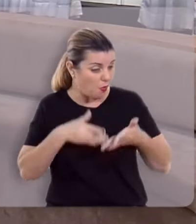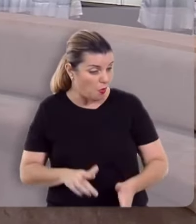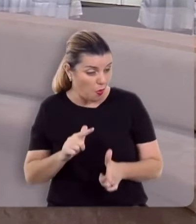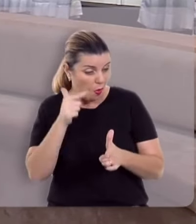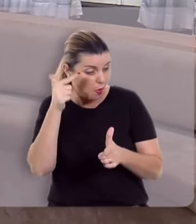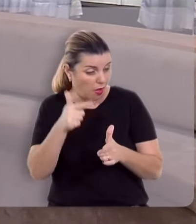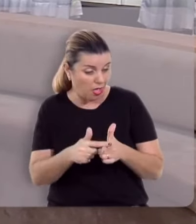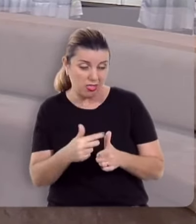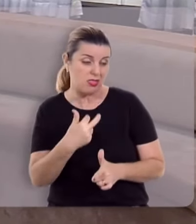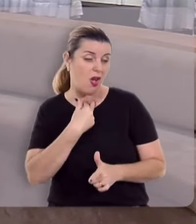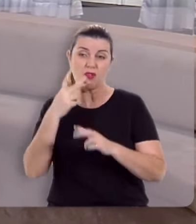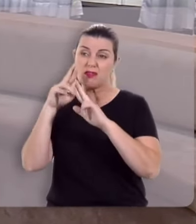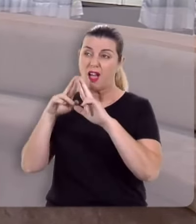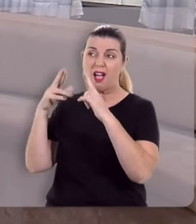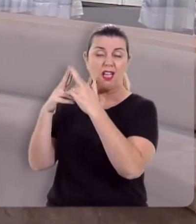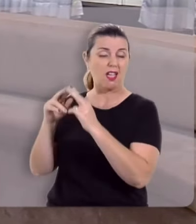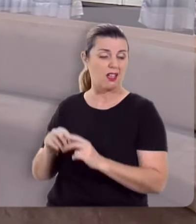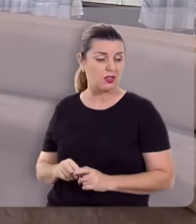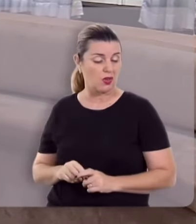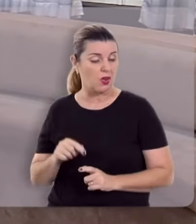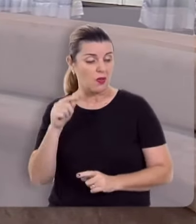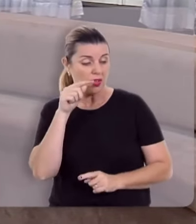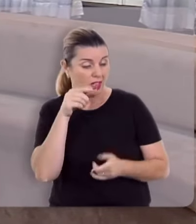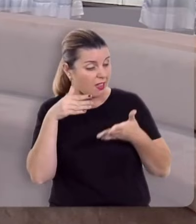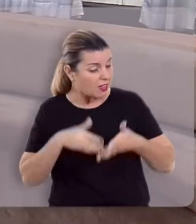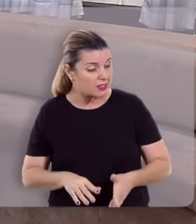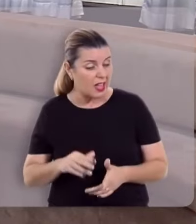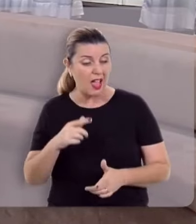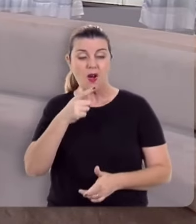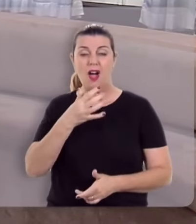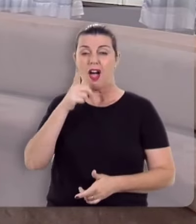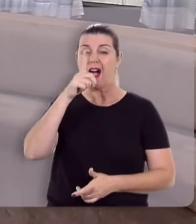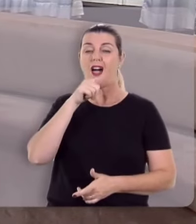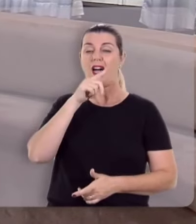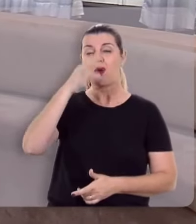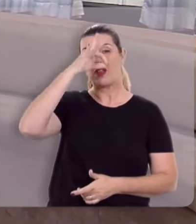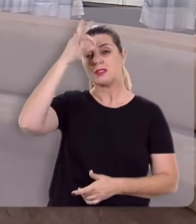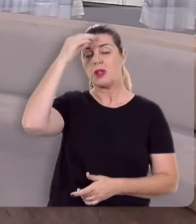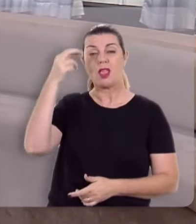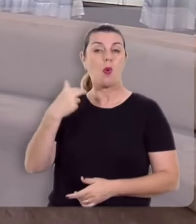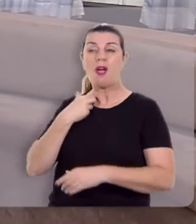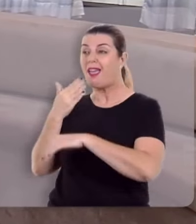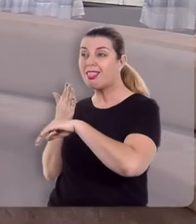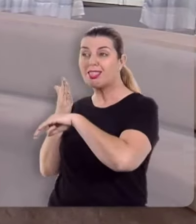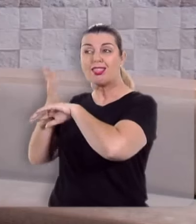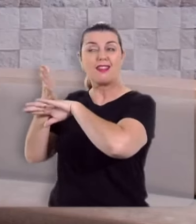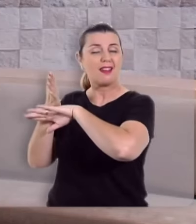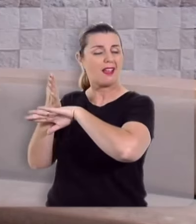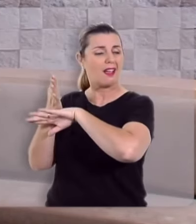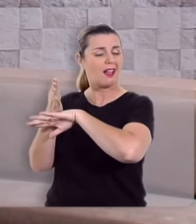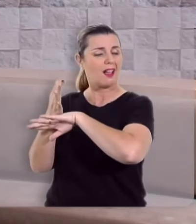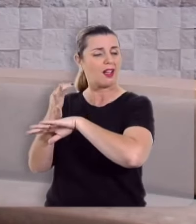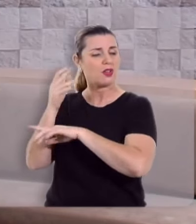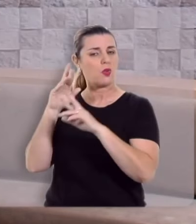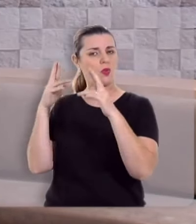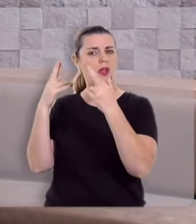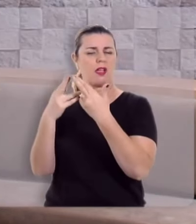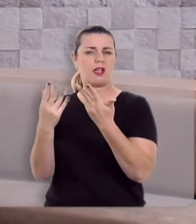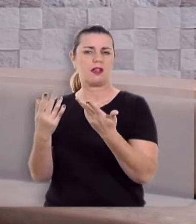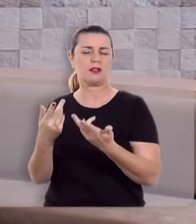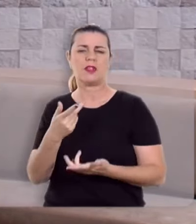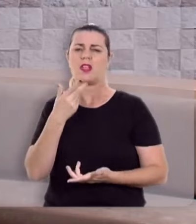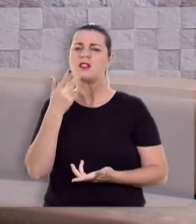pode ver o reino de Deus, se você não nascer da água e do Espírito, você não pode entrar no reino de Deus. Bom, se Jesus tivesse